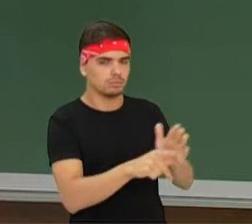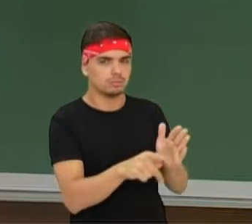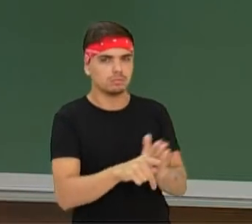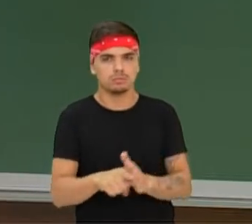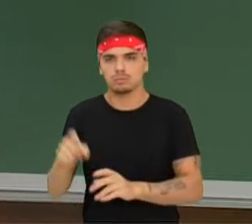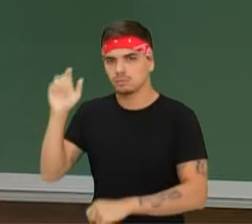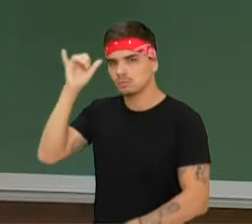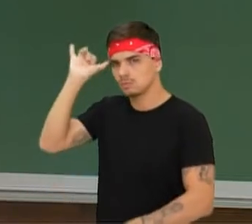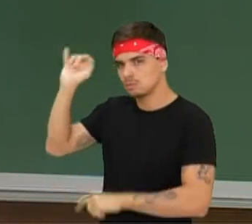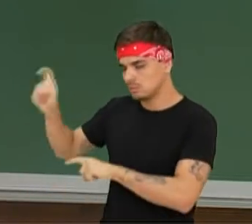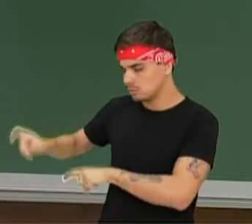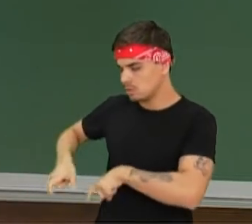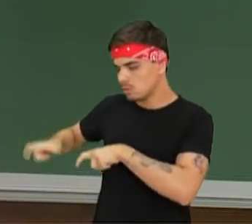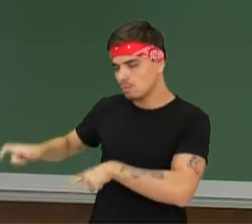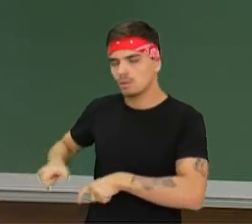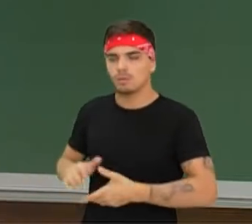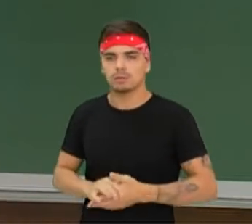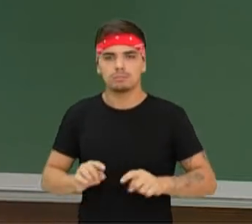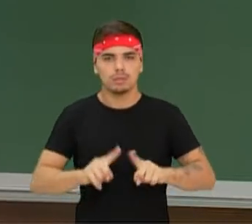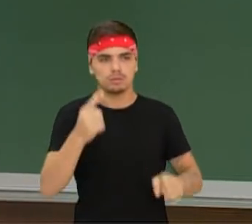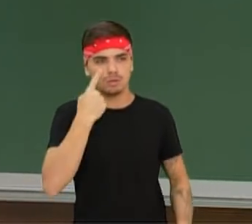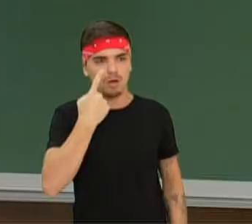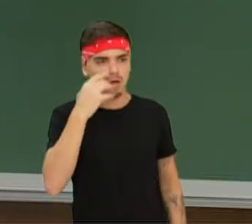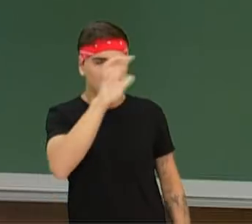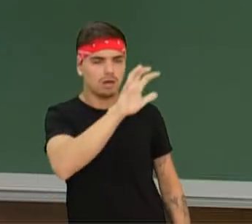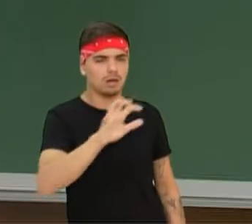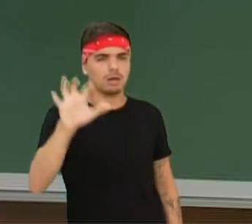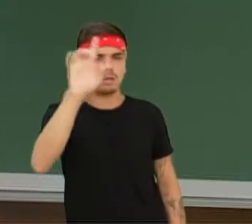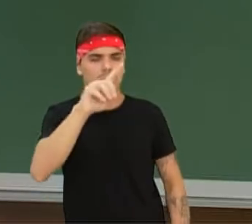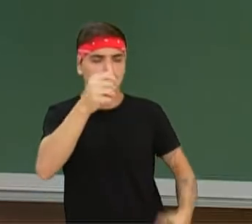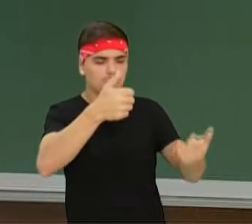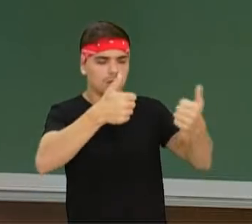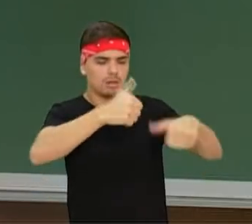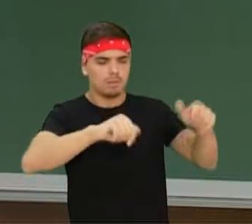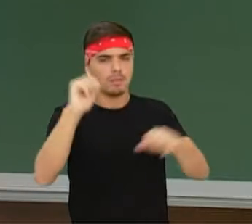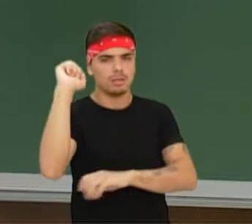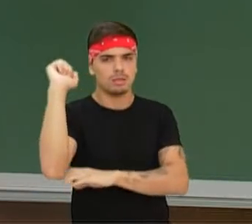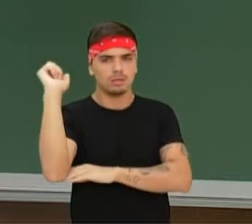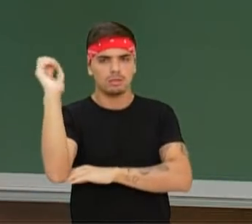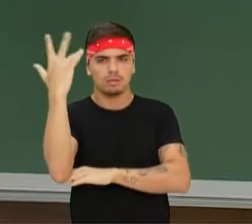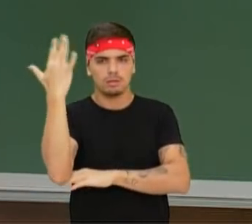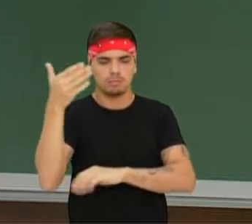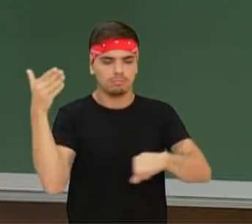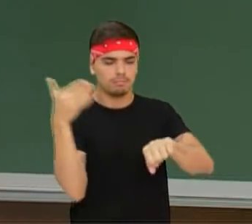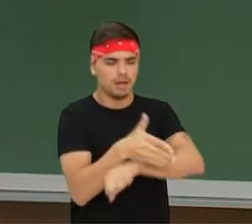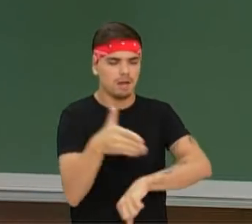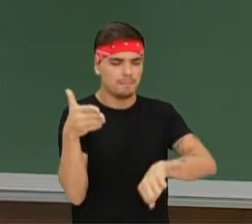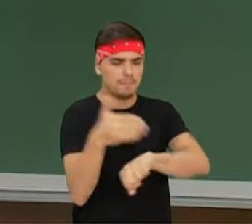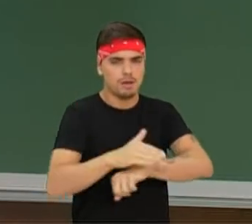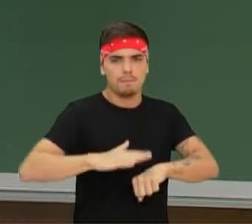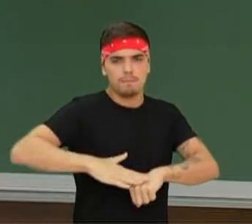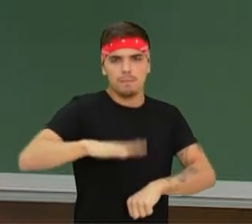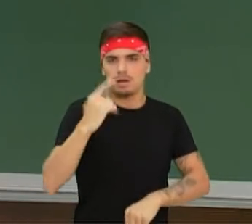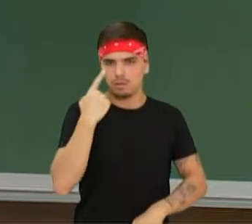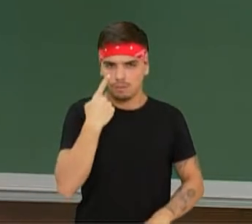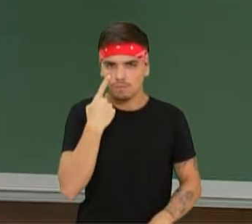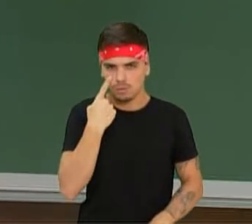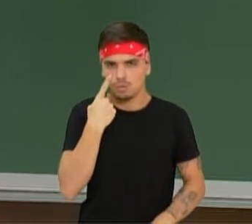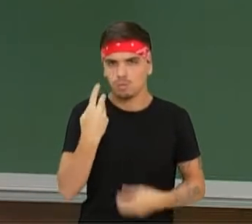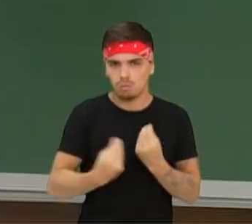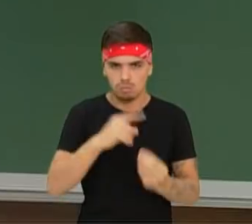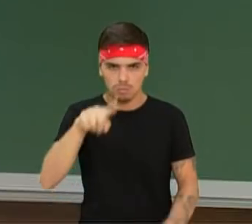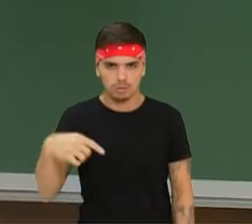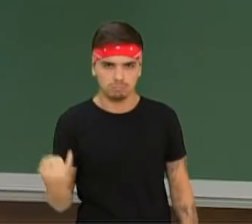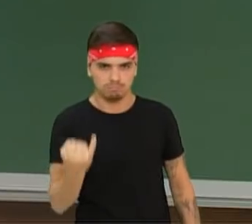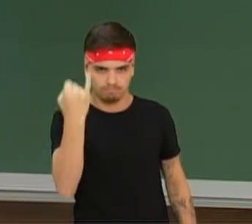de agropecuária. O clima é um dos elementos naturais que mais interfere, então veja como isso, né, é